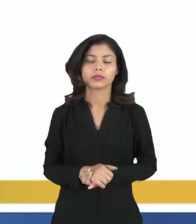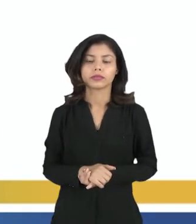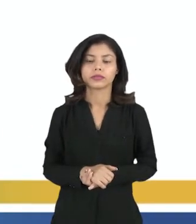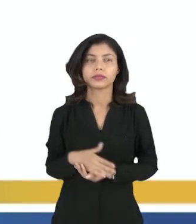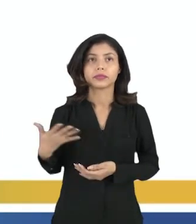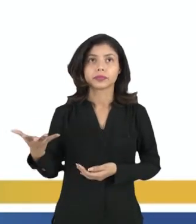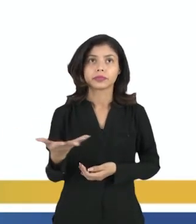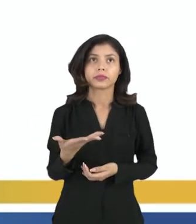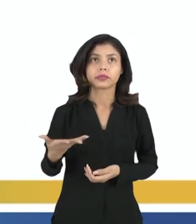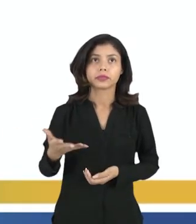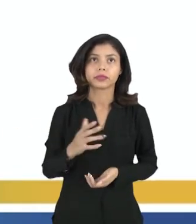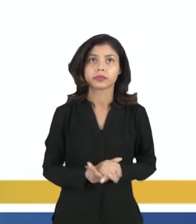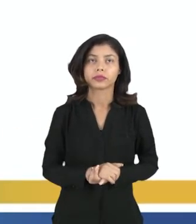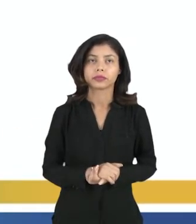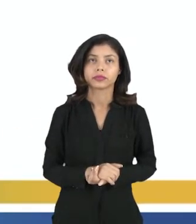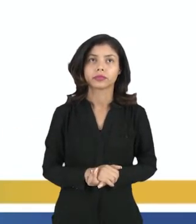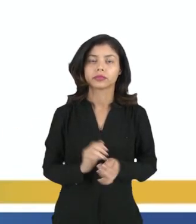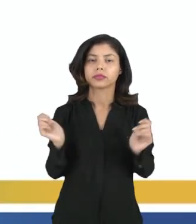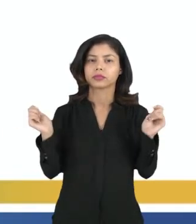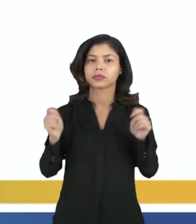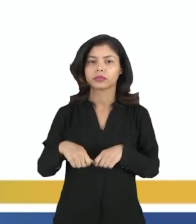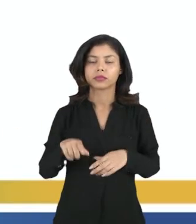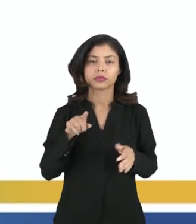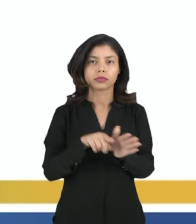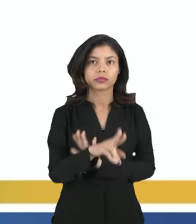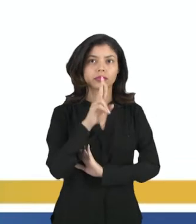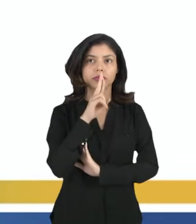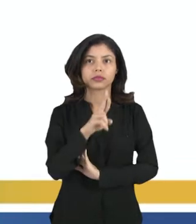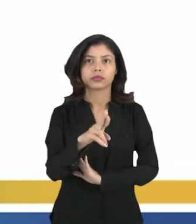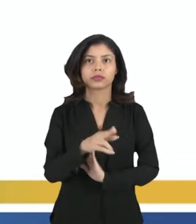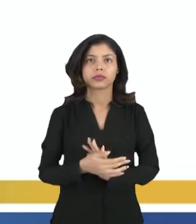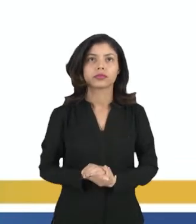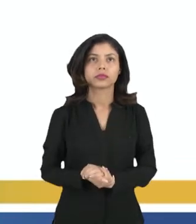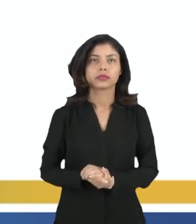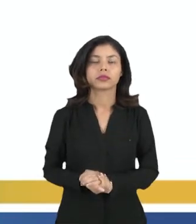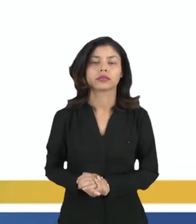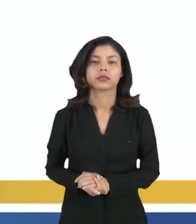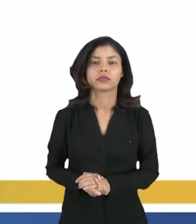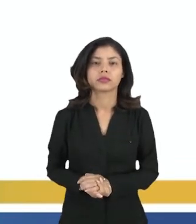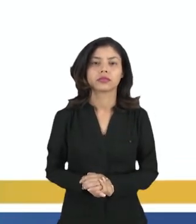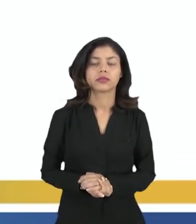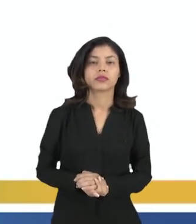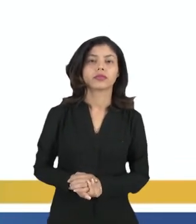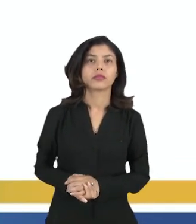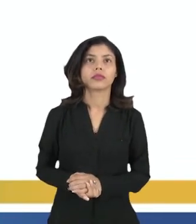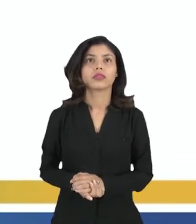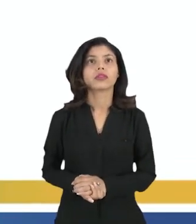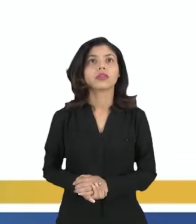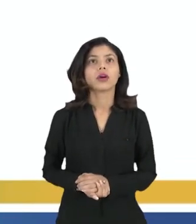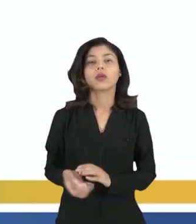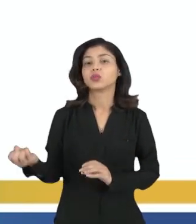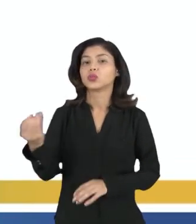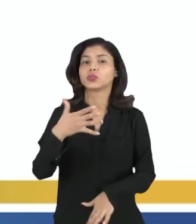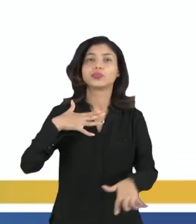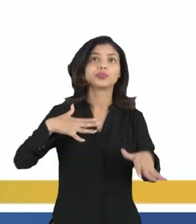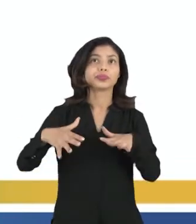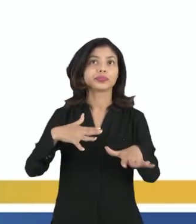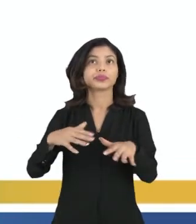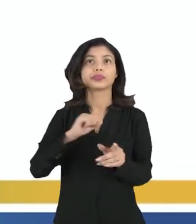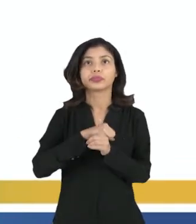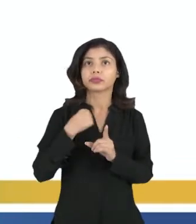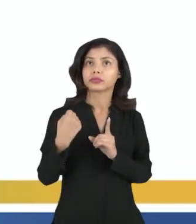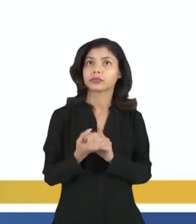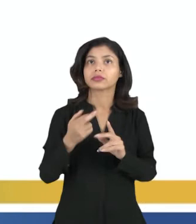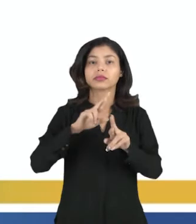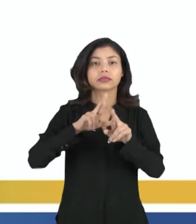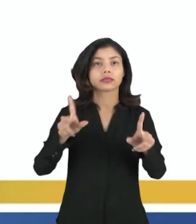Enunciado básico e as possibilidades de resposta. Bastante atenção. Os novos